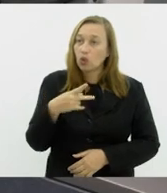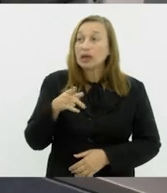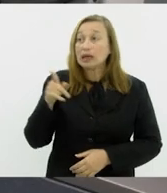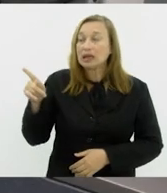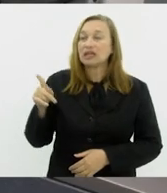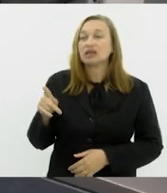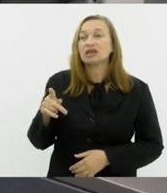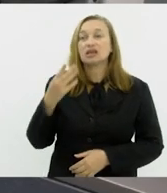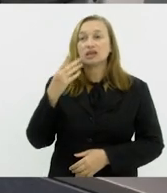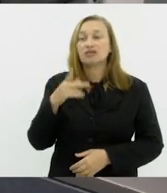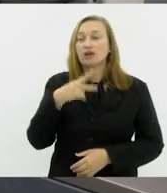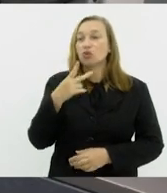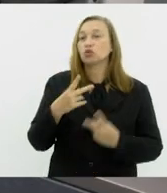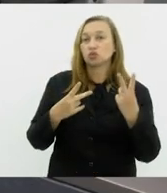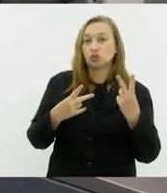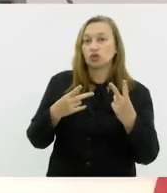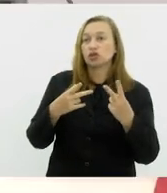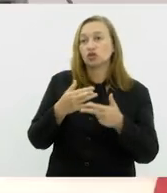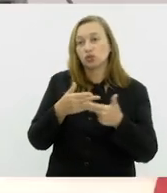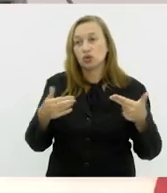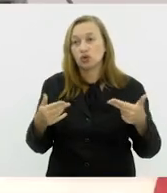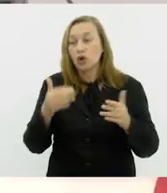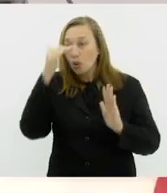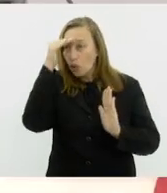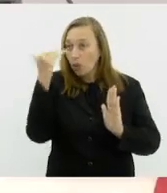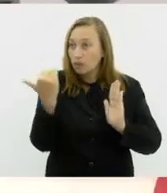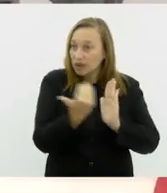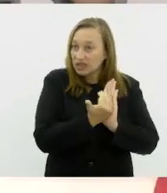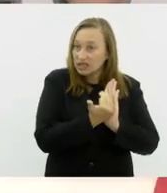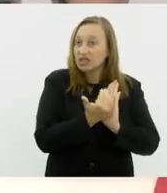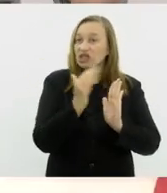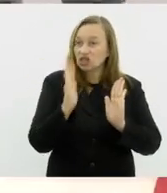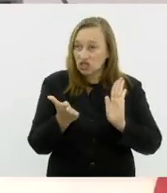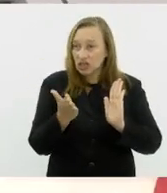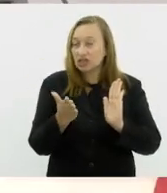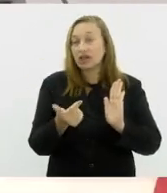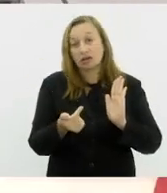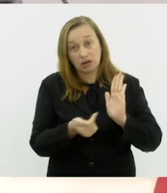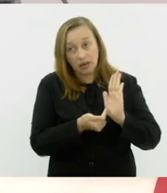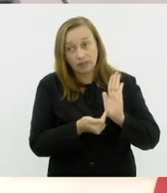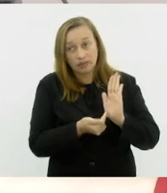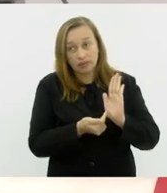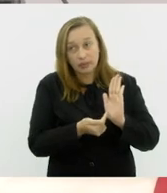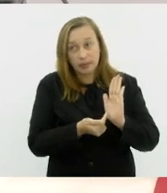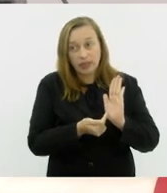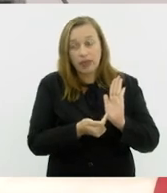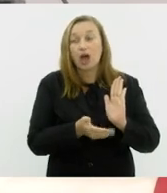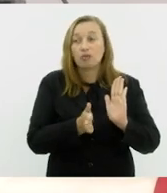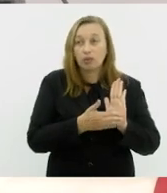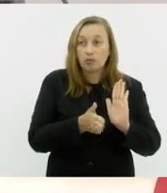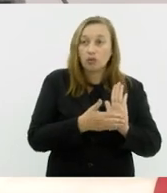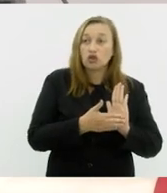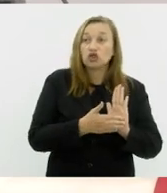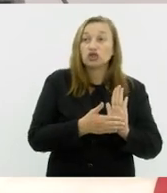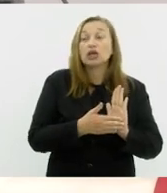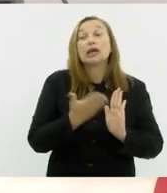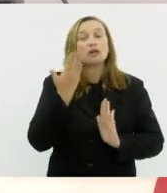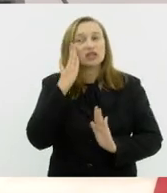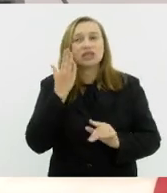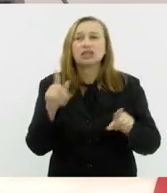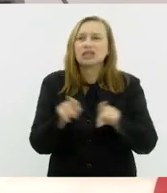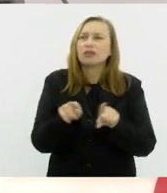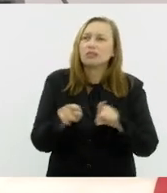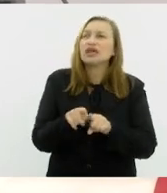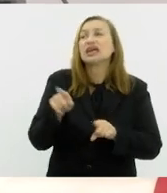falou duas coisas. Uma é cumprir o que já está lá estabelecido, né? Então, ele propôs isso. Agora, eu entendi também que